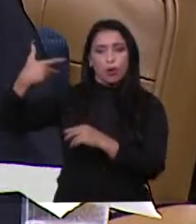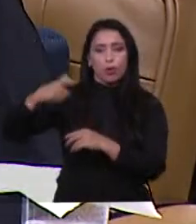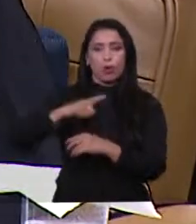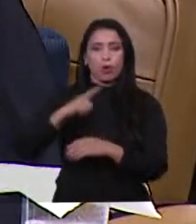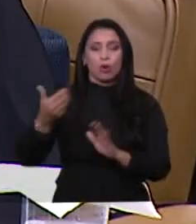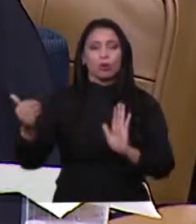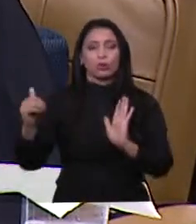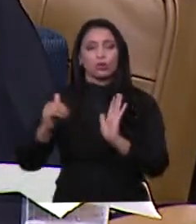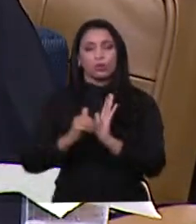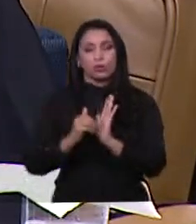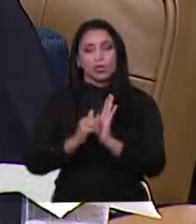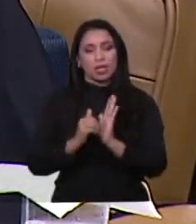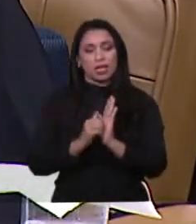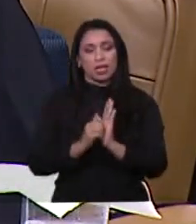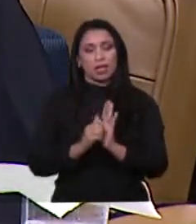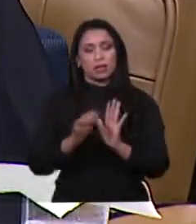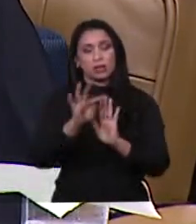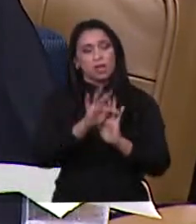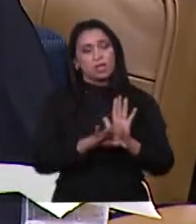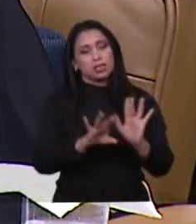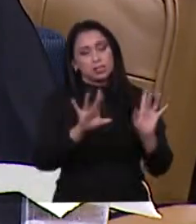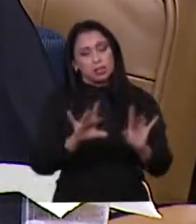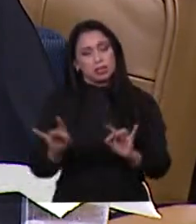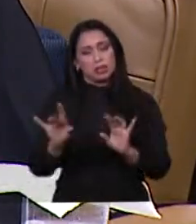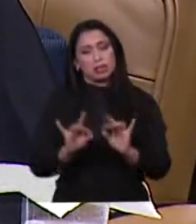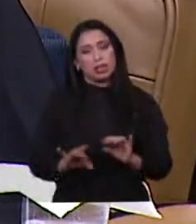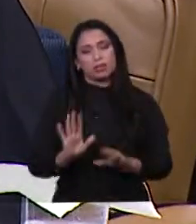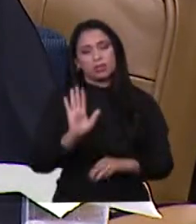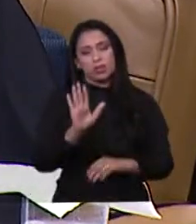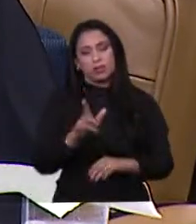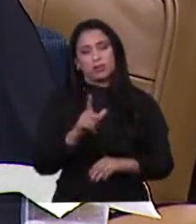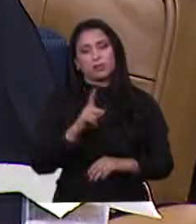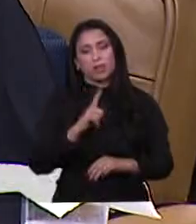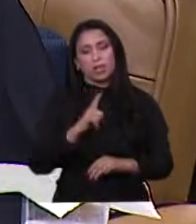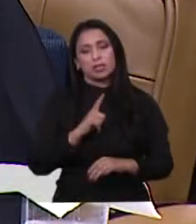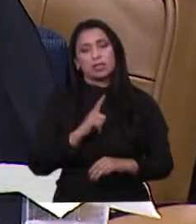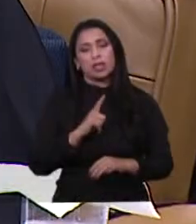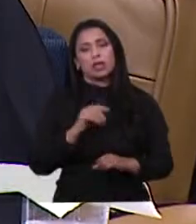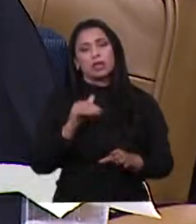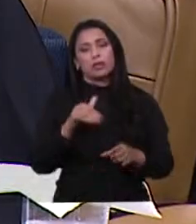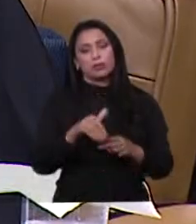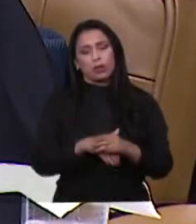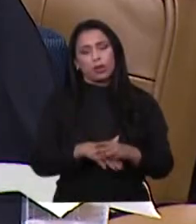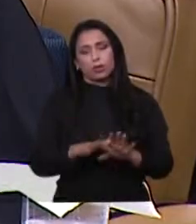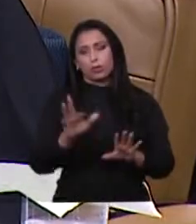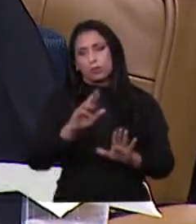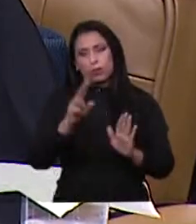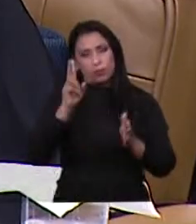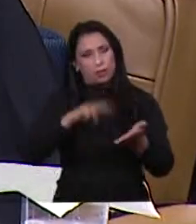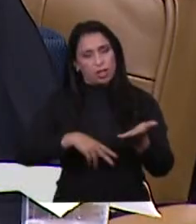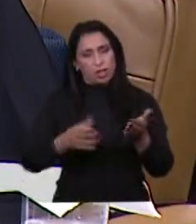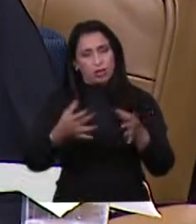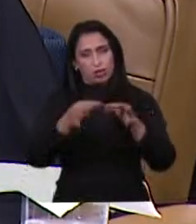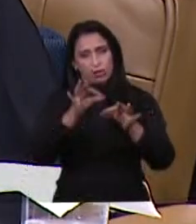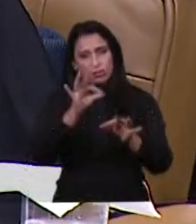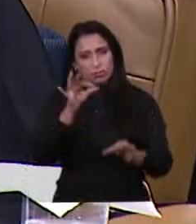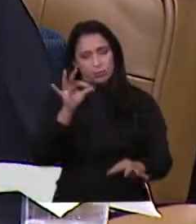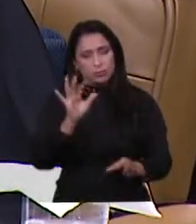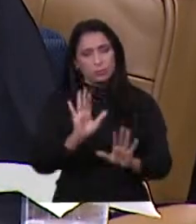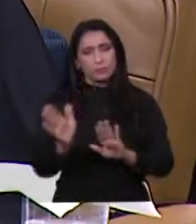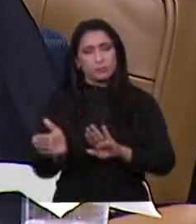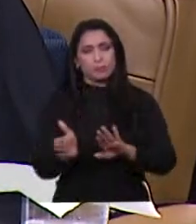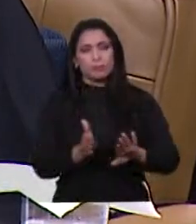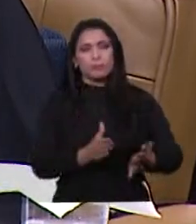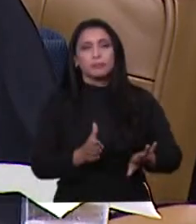Essa transcrição aqui já se fez, mantenho na declaração de voto e me excuso da leitura.